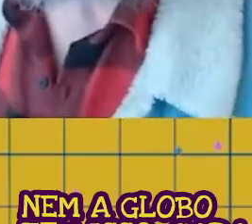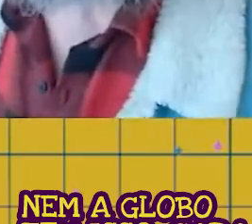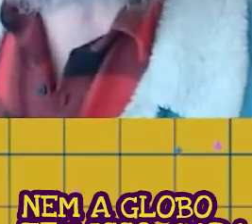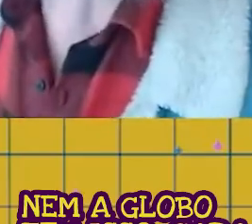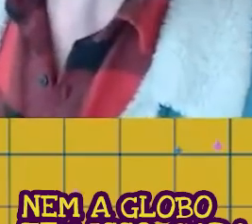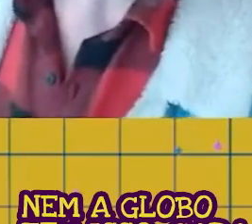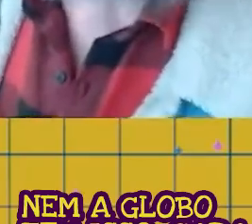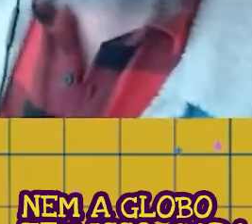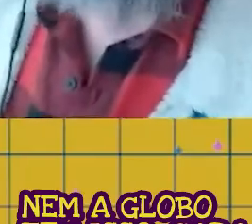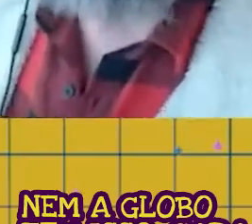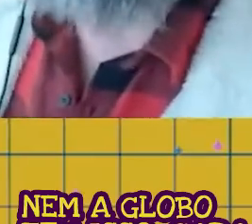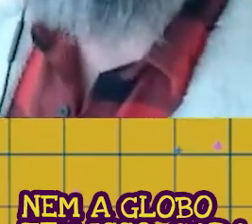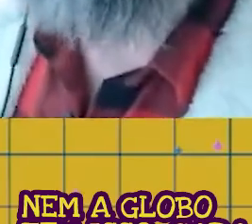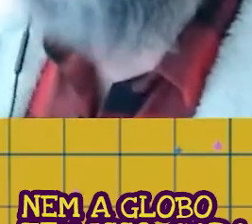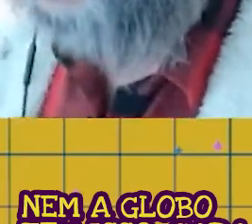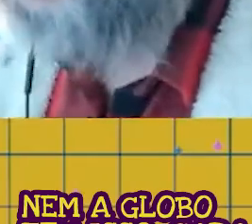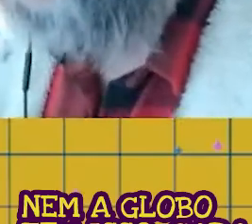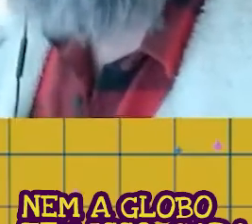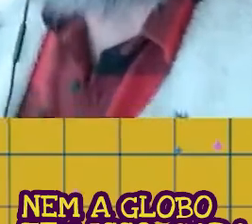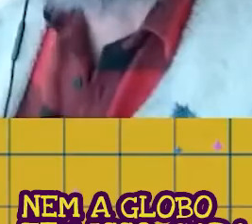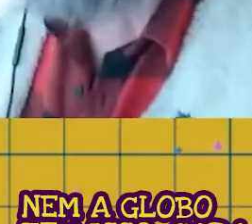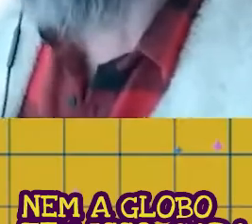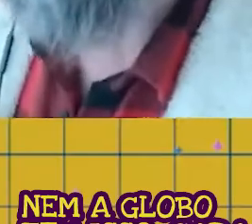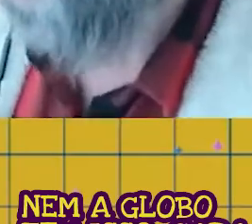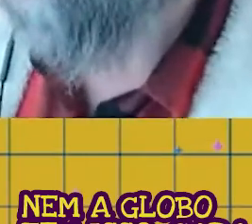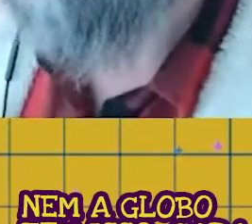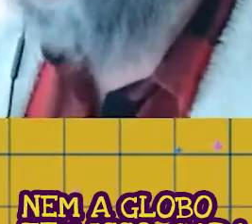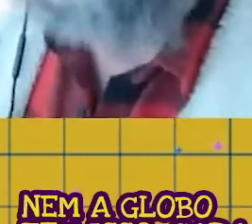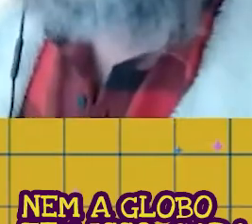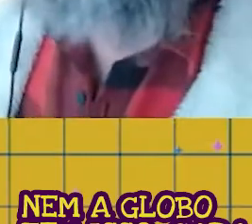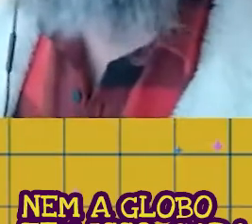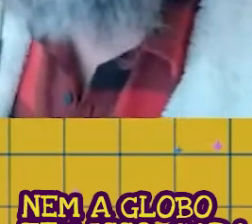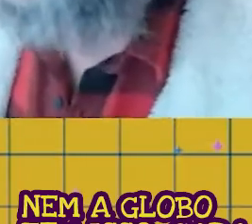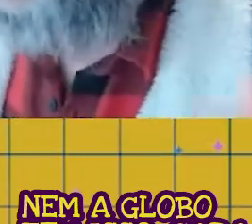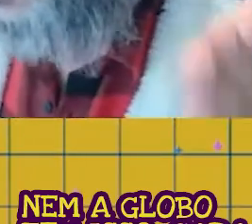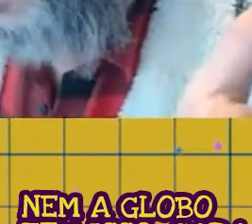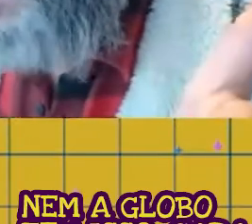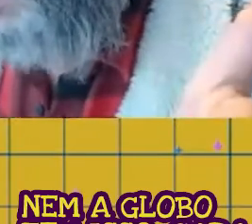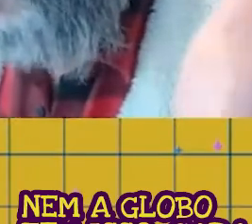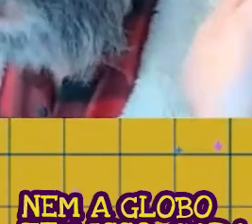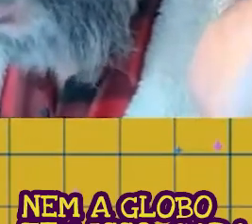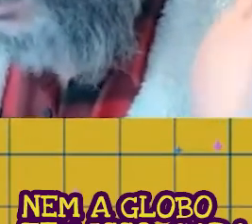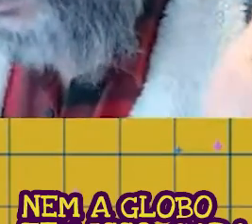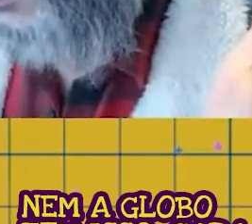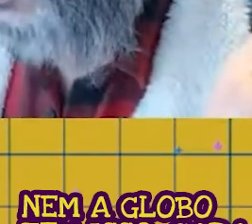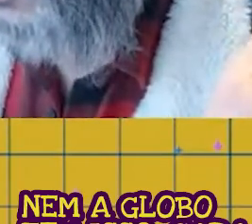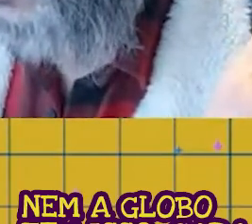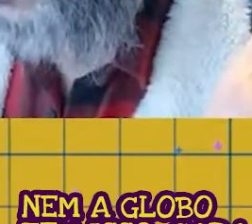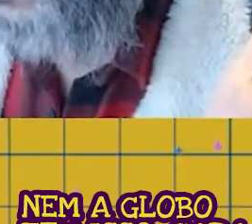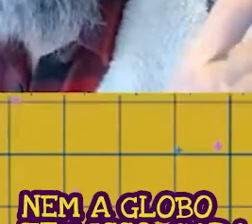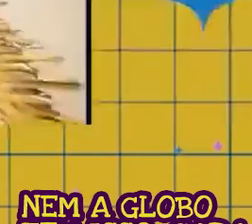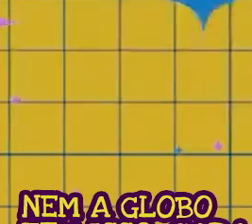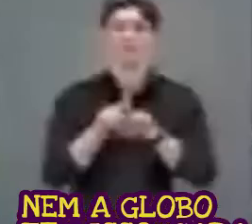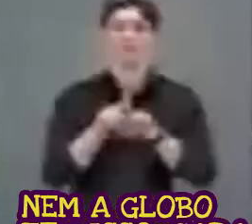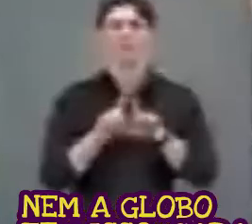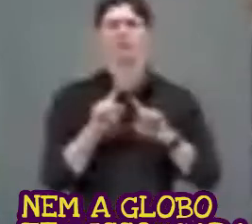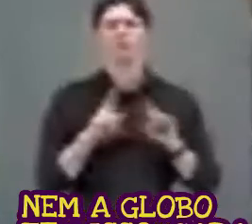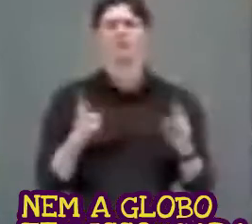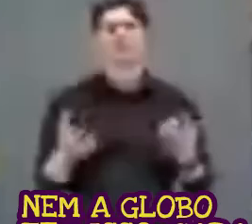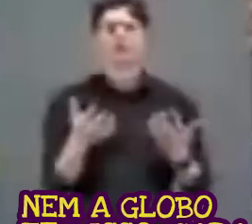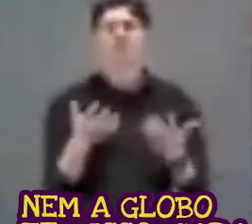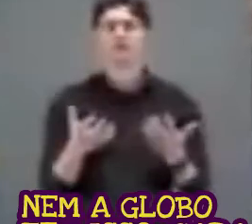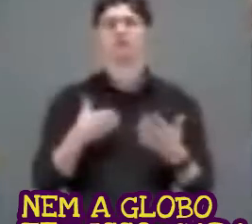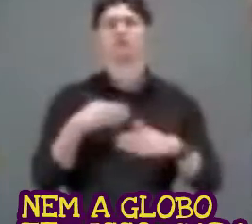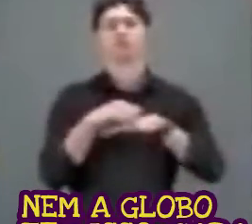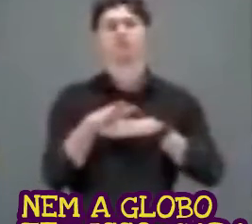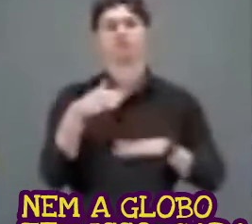sobre Marajó é que eu gosto muito do Pará viu deputada falou do Pará tem meu interesse e a Damares soltou essa aqui ó que